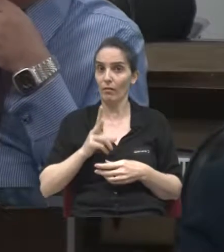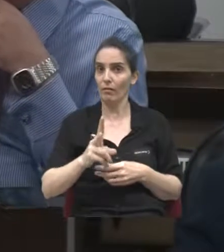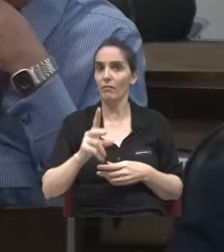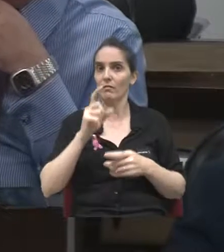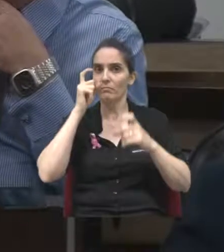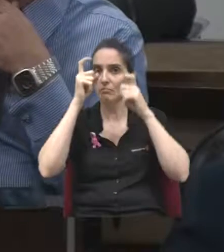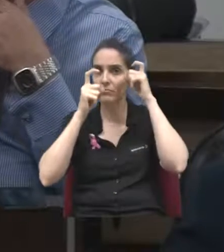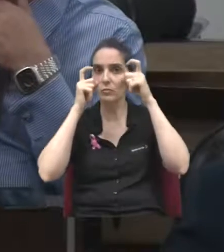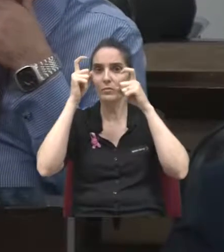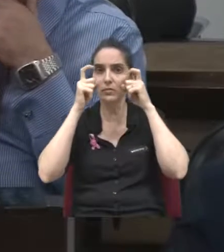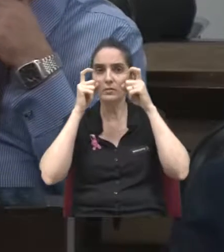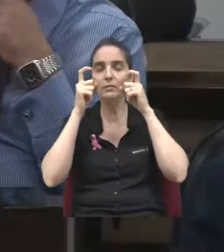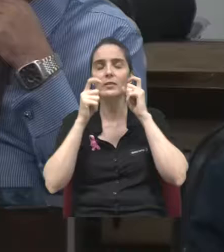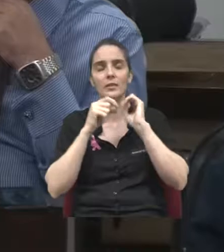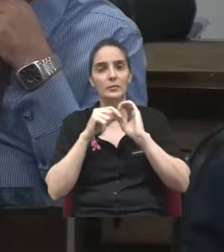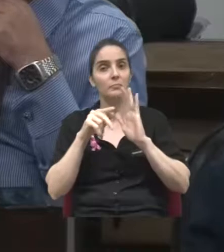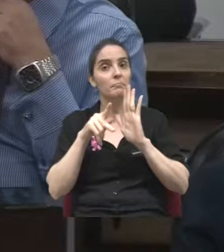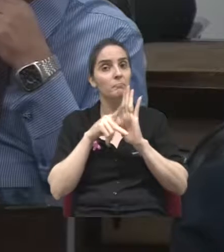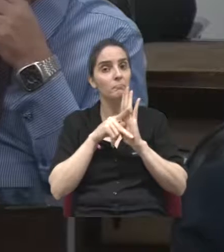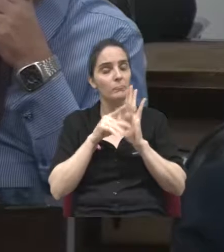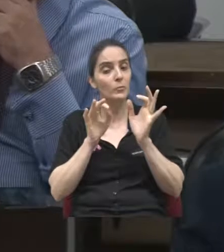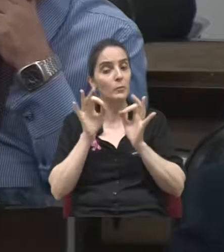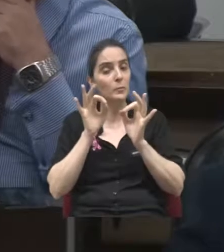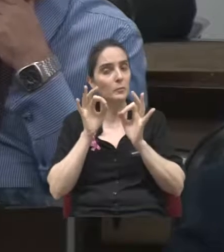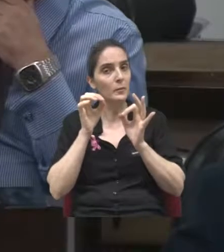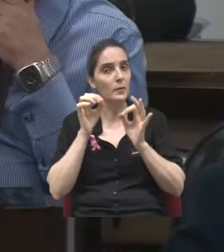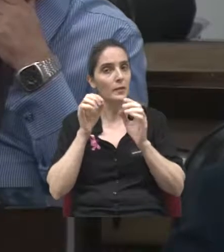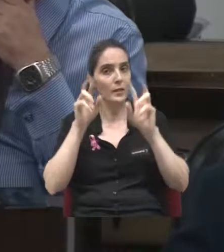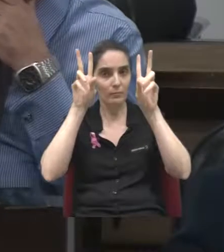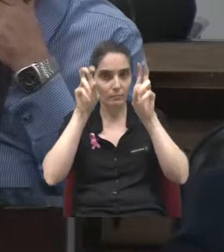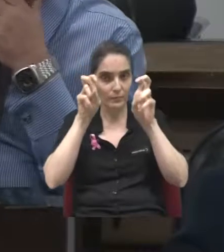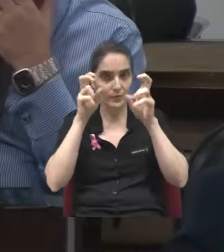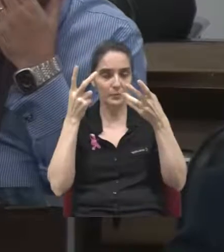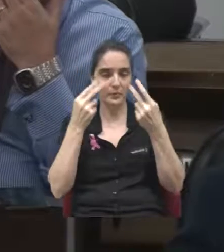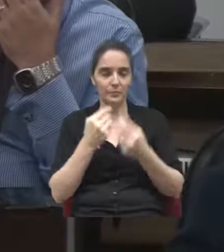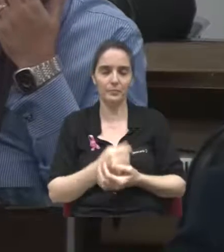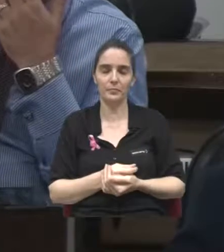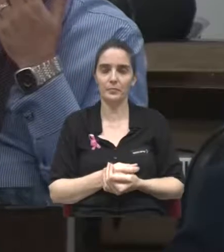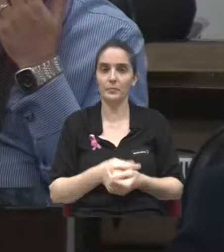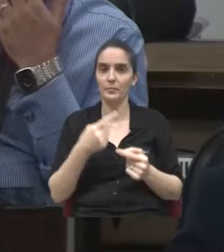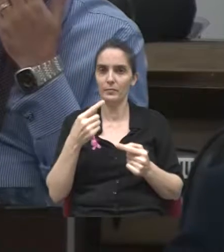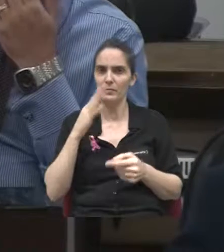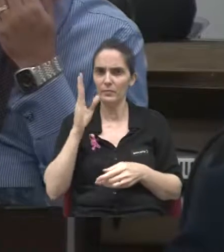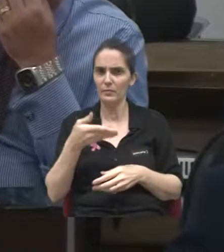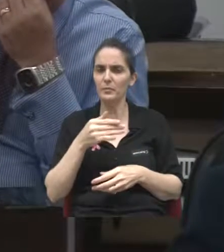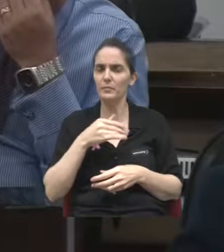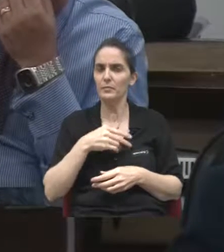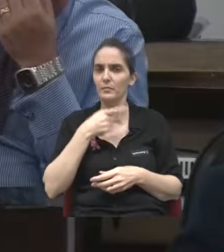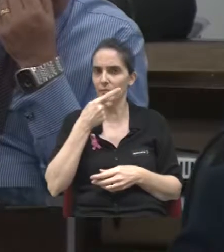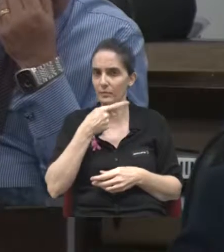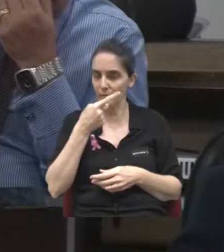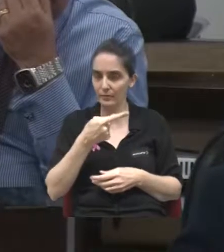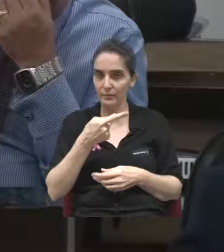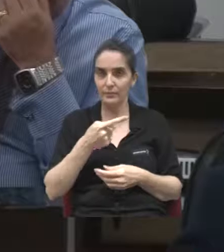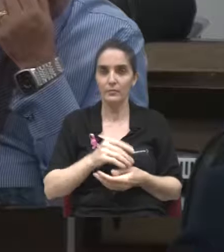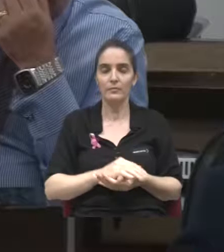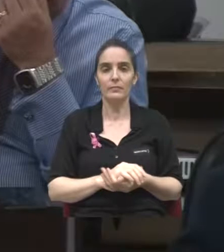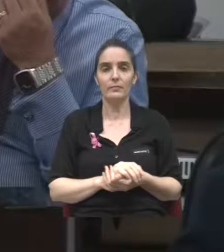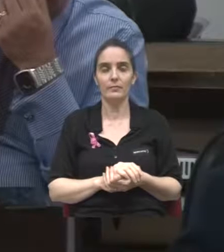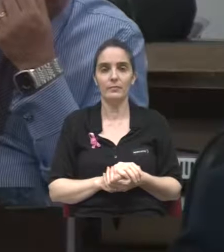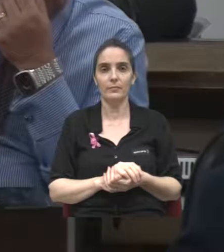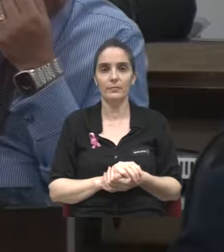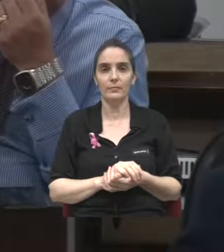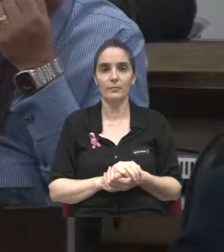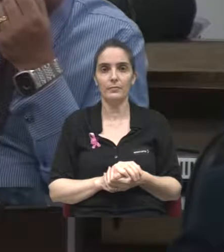projetos nessa casa sobre isso. Eu acho que eu já disse nessa casa que uma vez eu vi